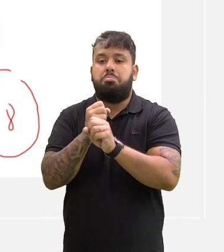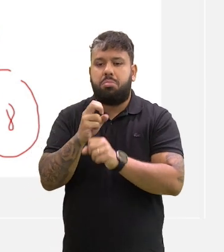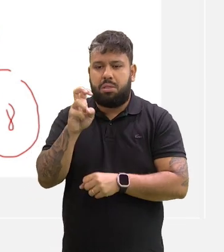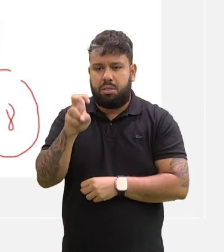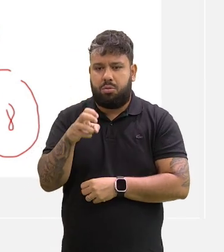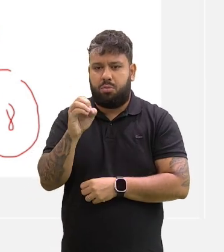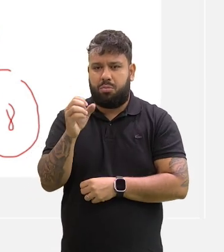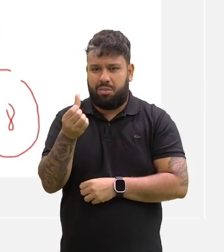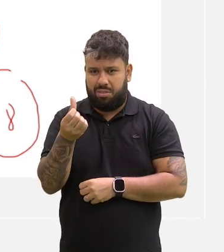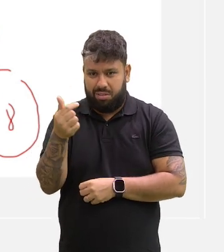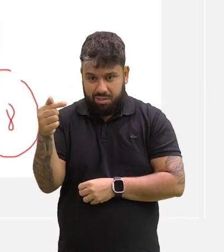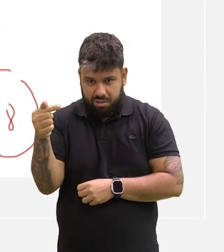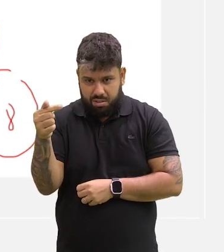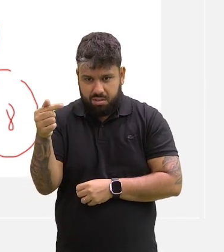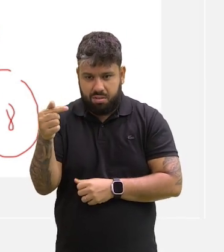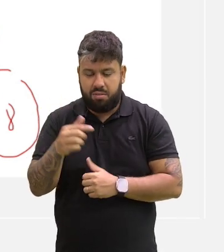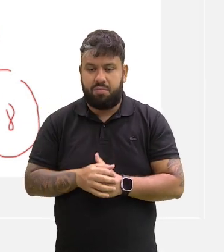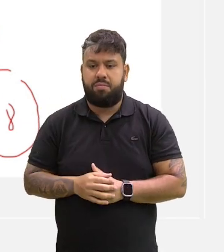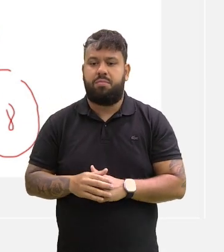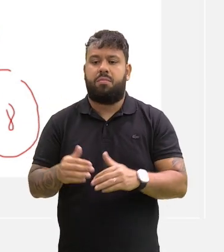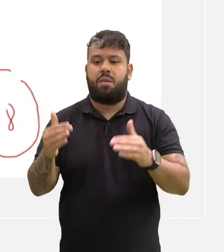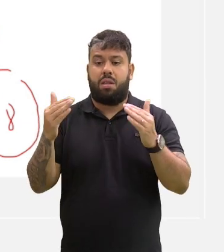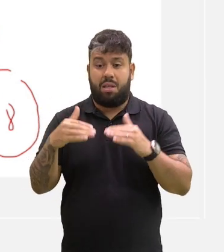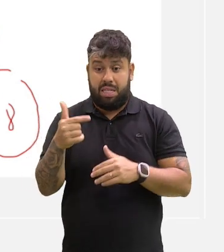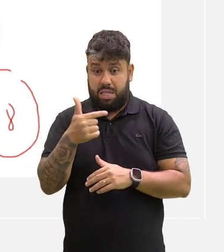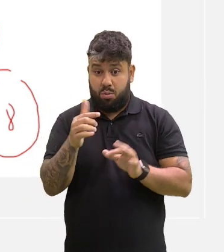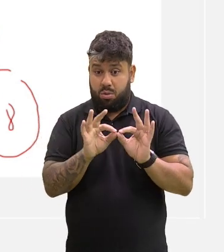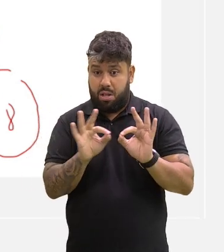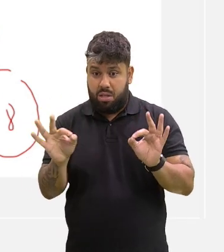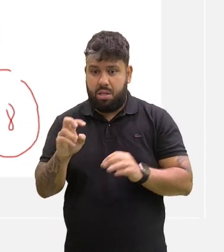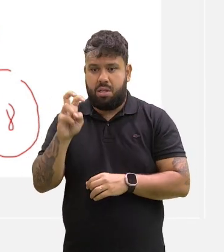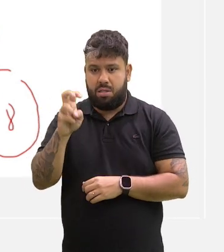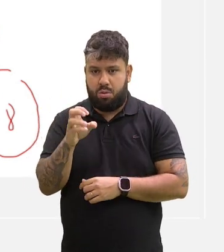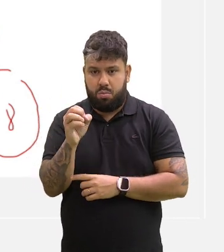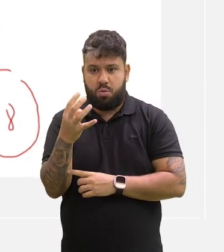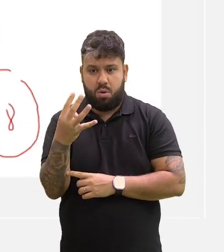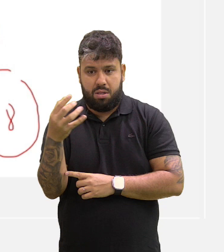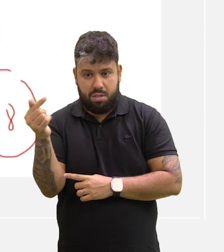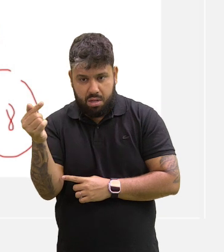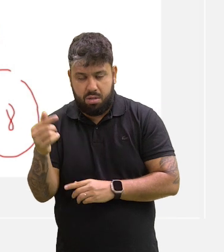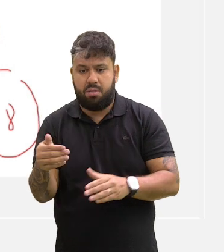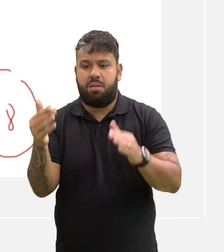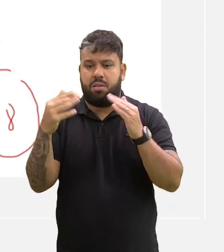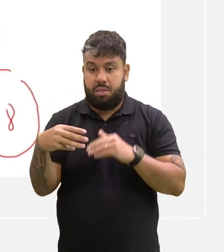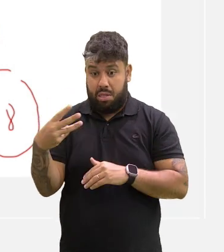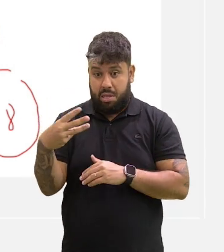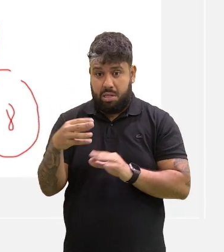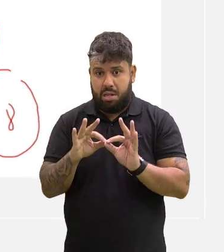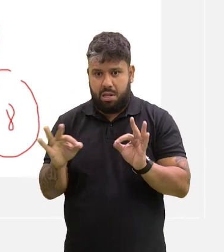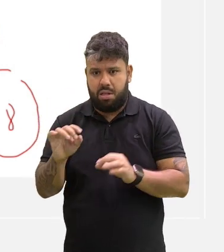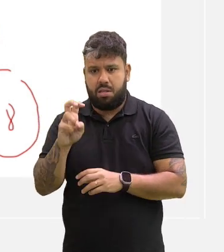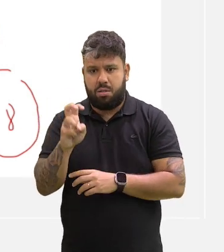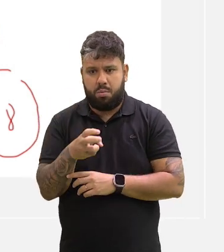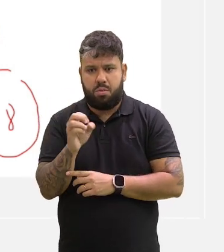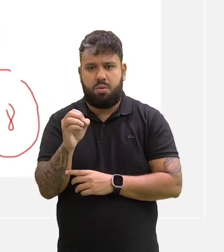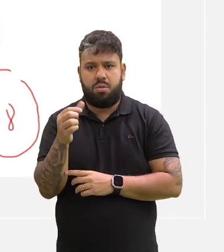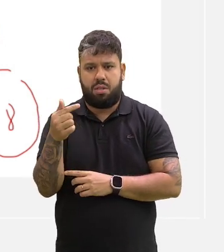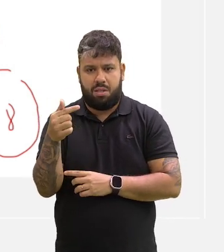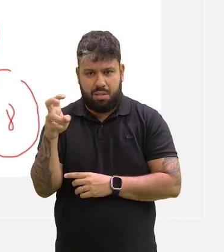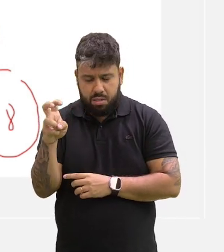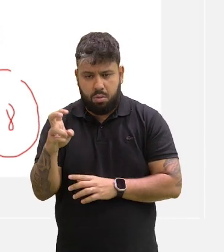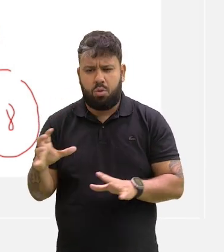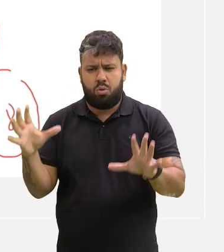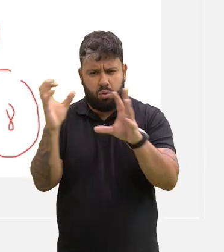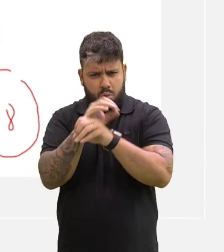soma da segunda linha deu 5.047. A soma dessa terceira linha deu 5.075. Somei tudo e dividi